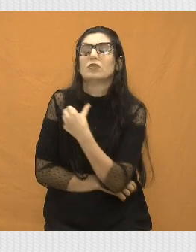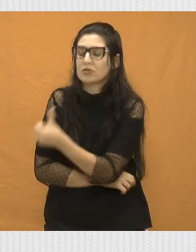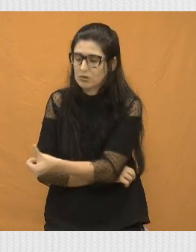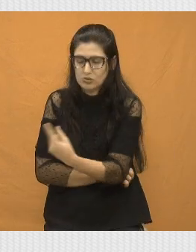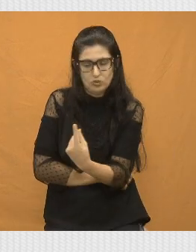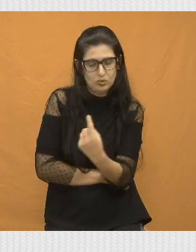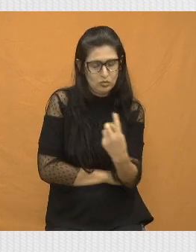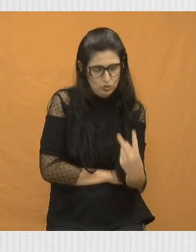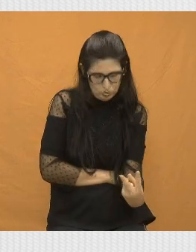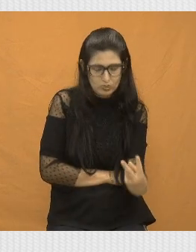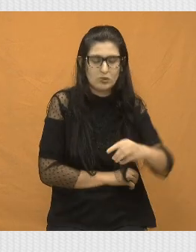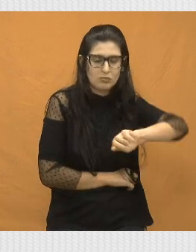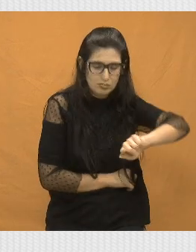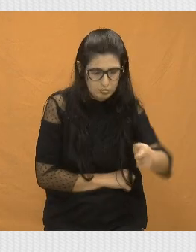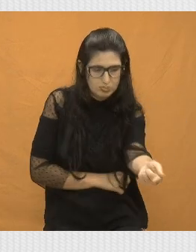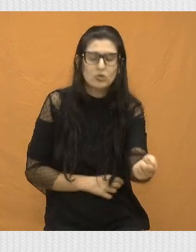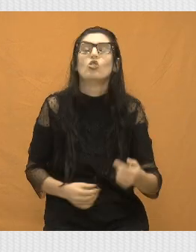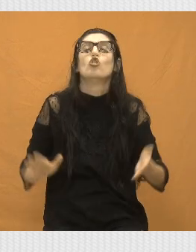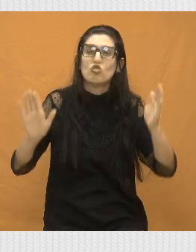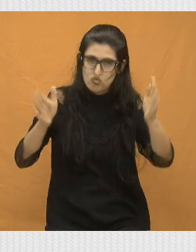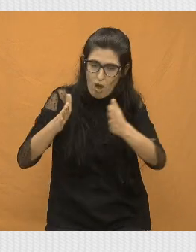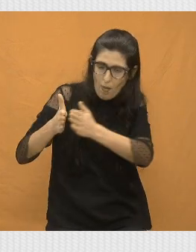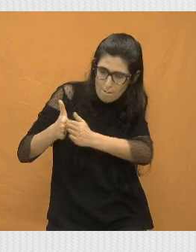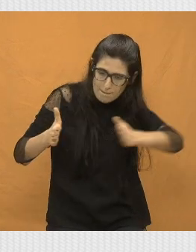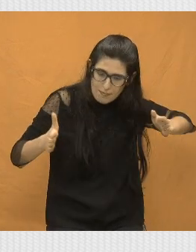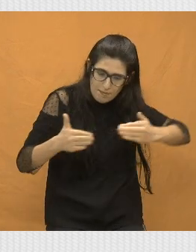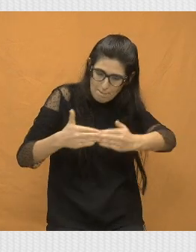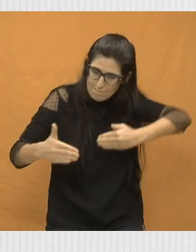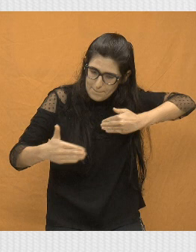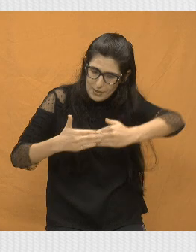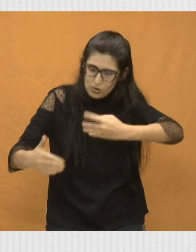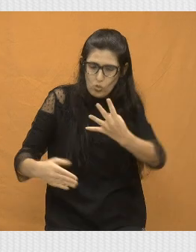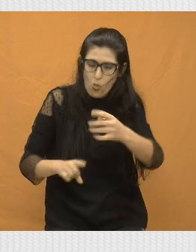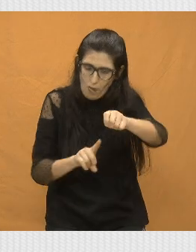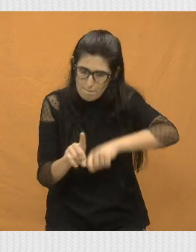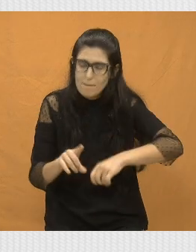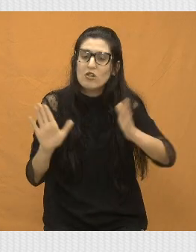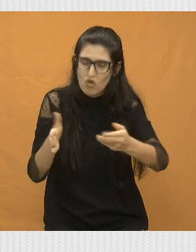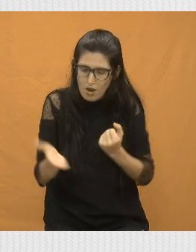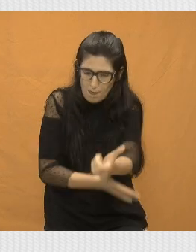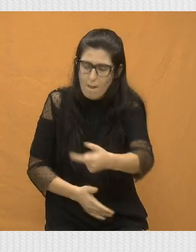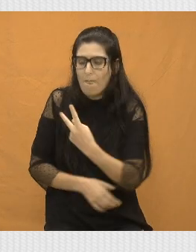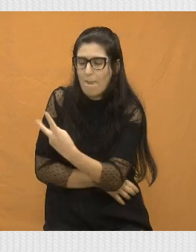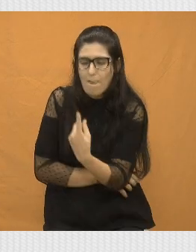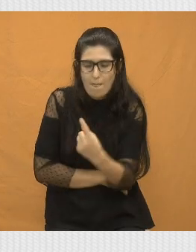165.612.000 e já liquidado no primeiro quadrimestre,